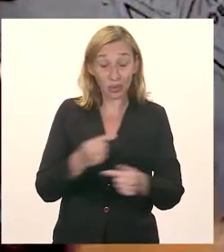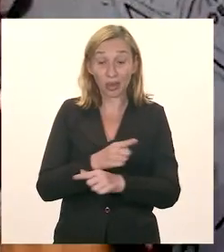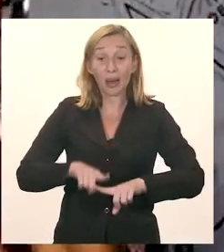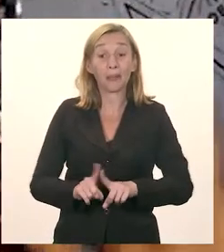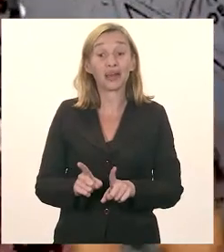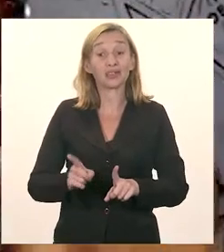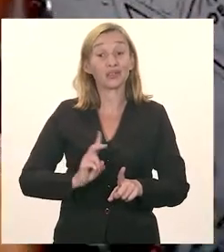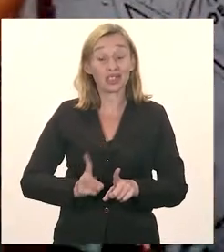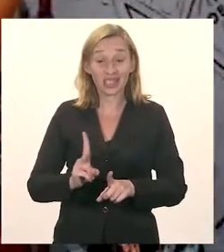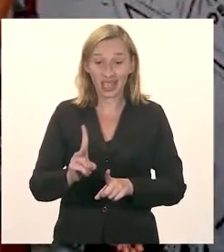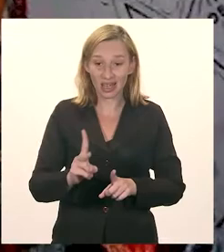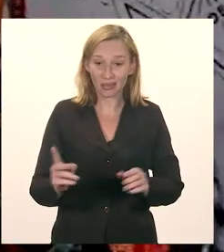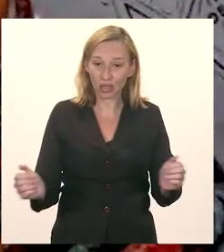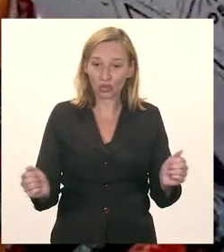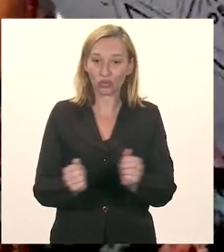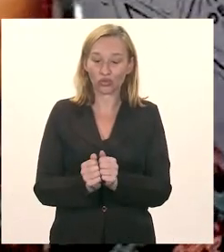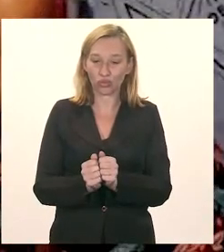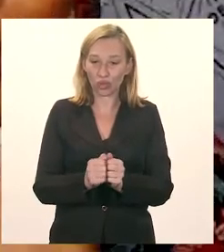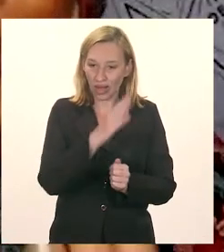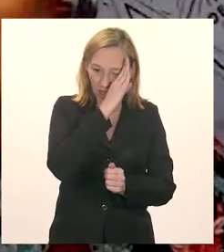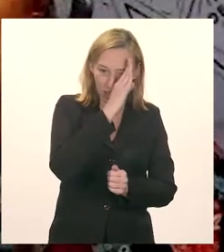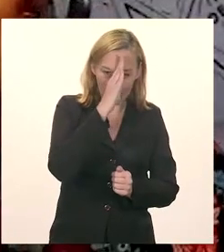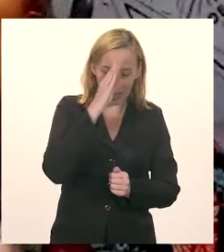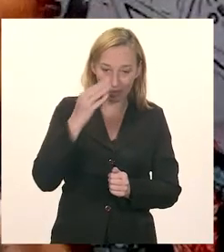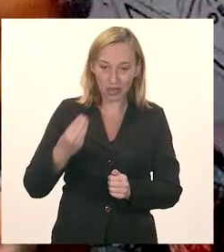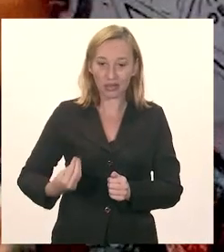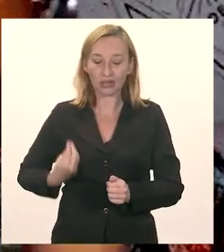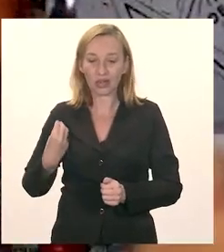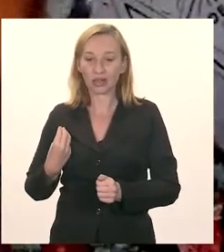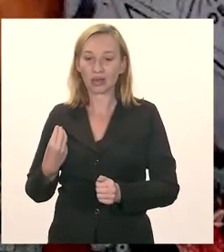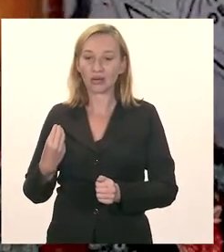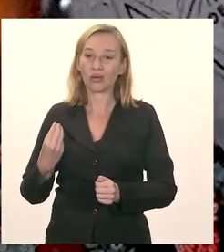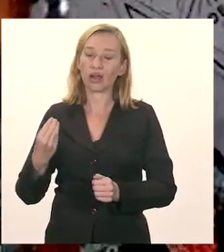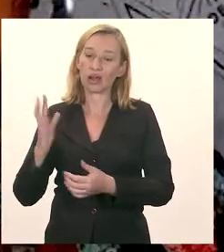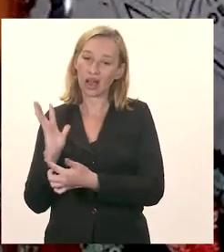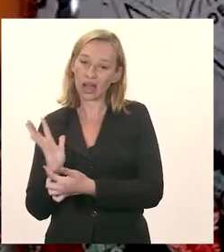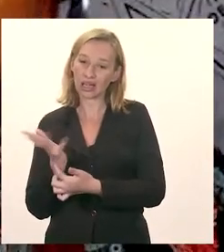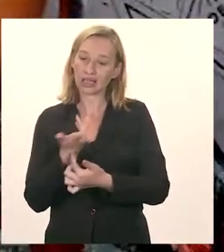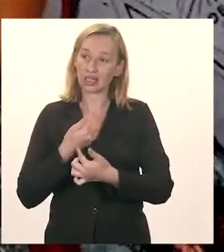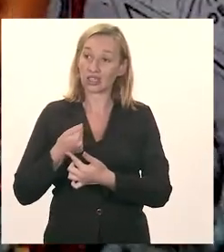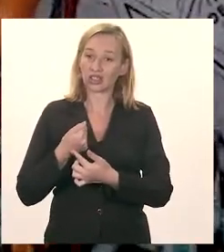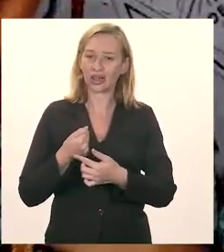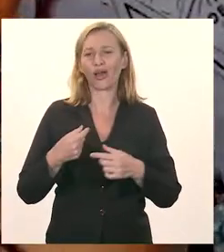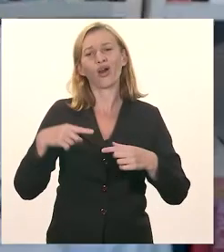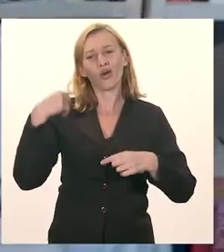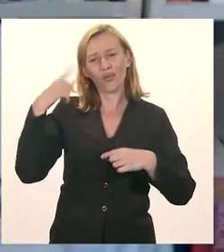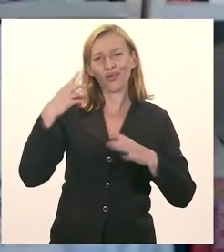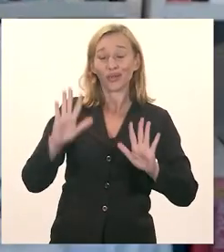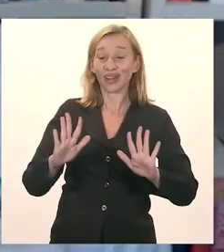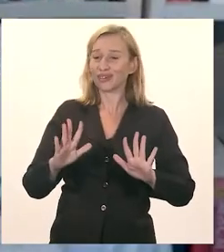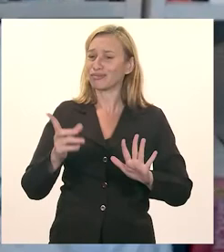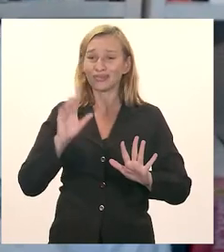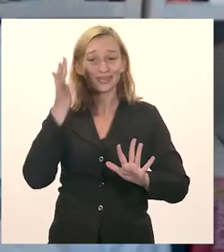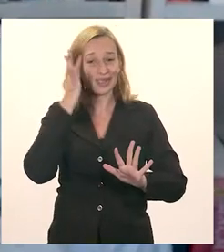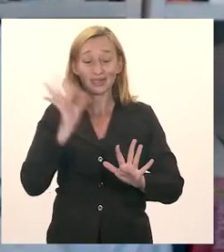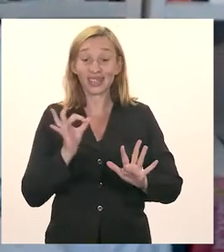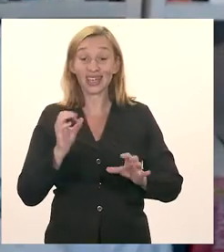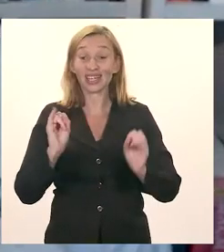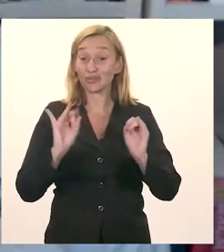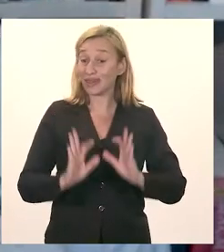assim, acadêmica junto com a minha vida artística. Todo mundo perguntava, ai, mas que loucura, não tem nada a ver uma coisa com a outra. Mas eu não sei